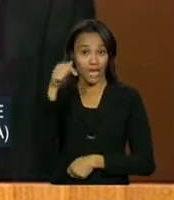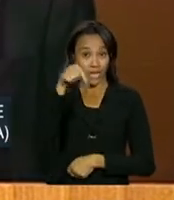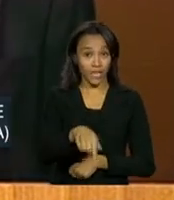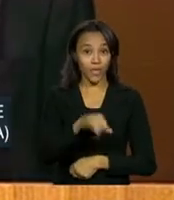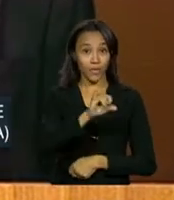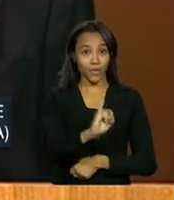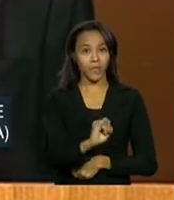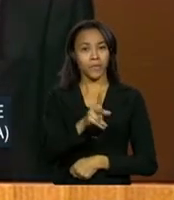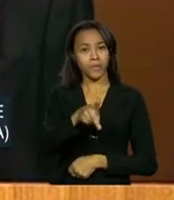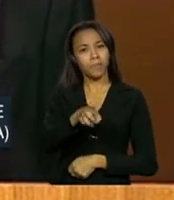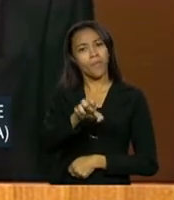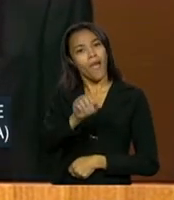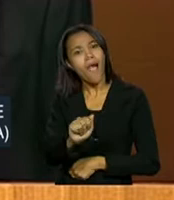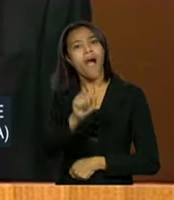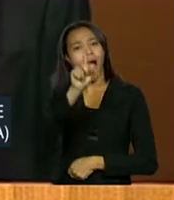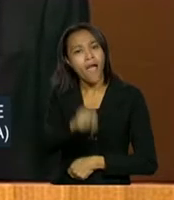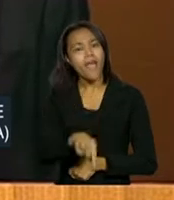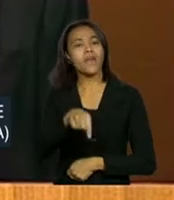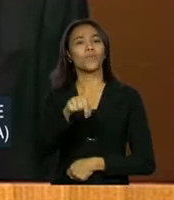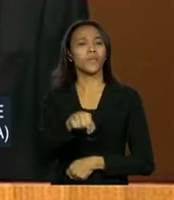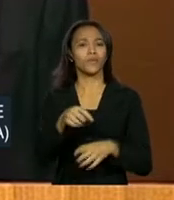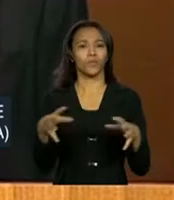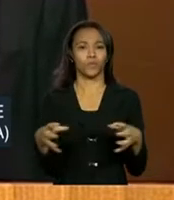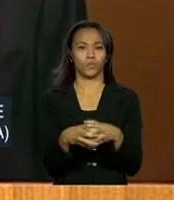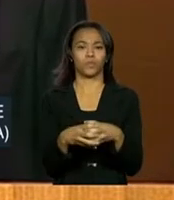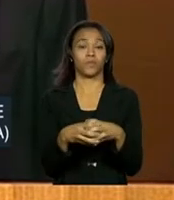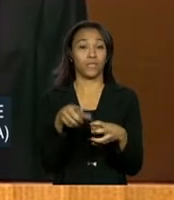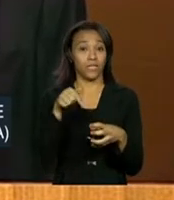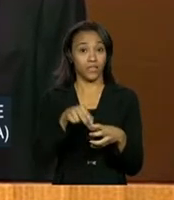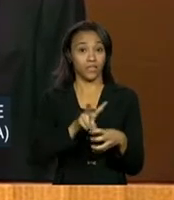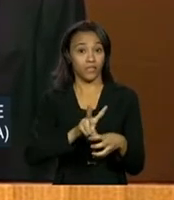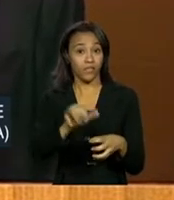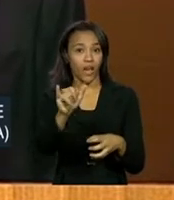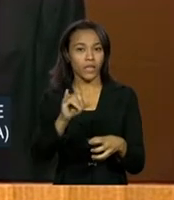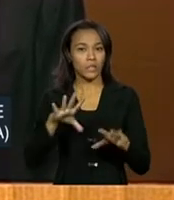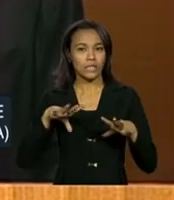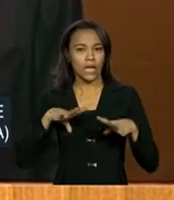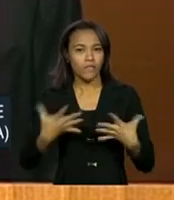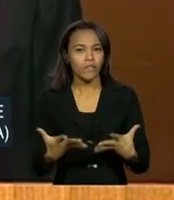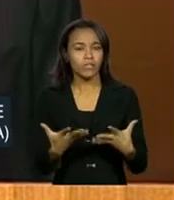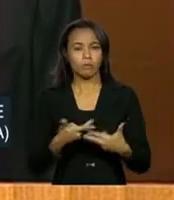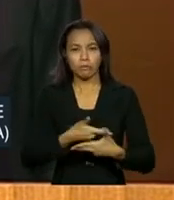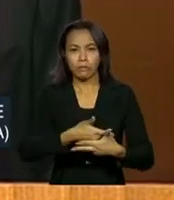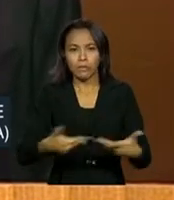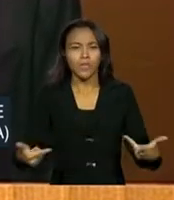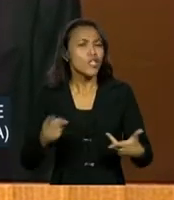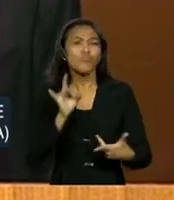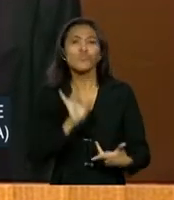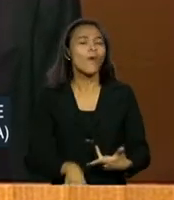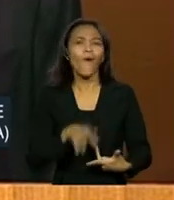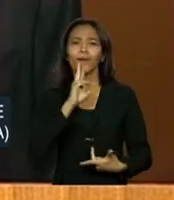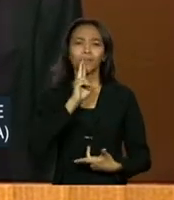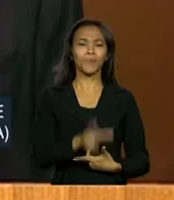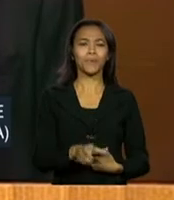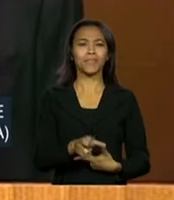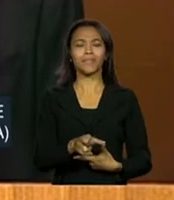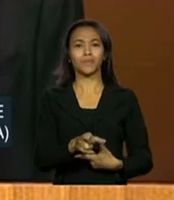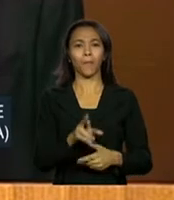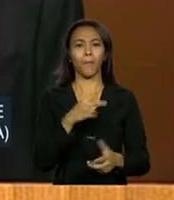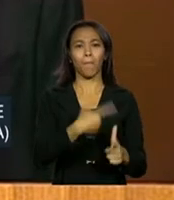seja um instrumento que esteja enfrentando esses desafios. Não só respondendo a